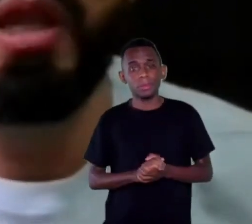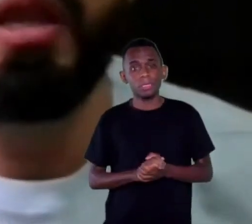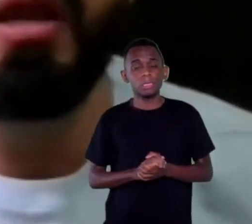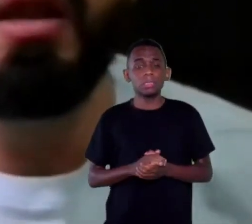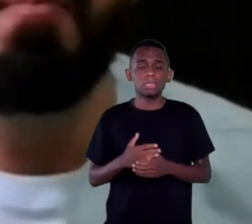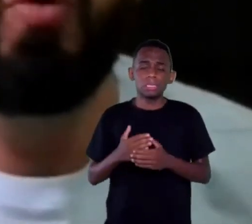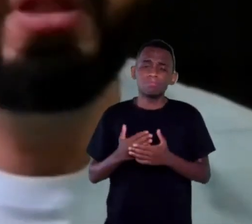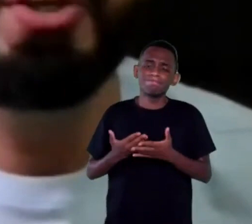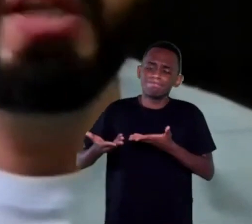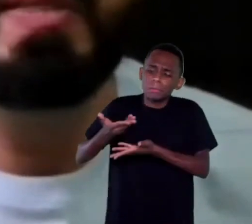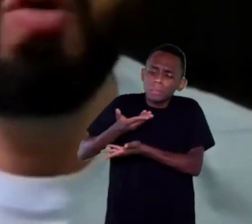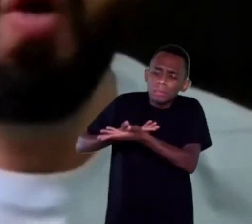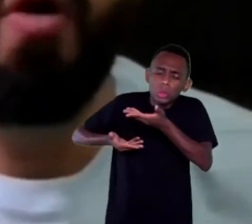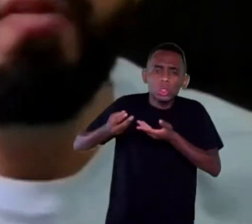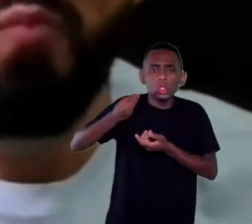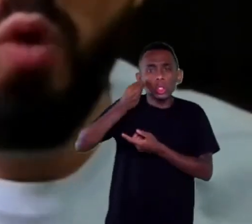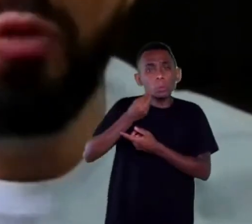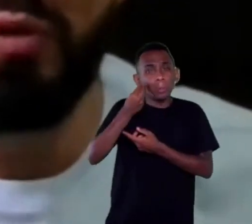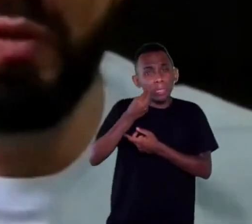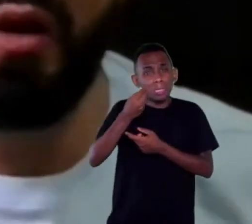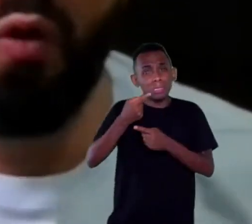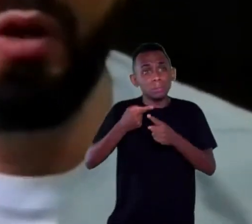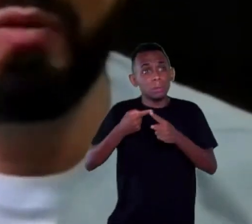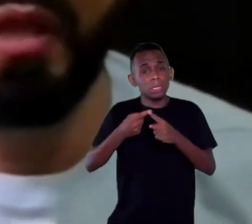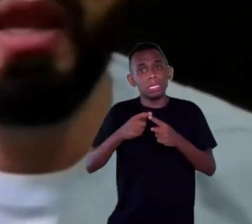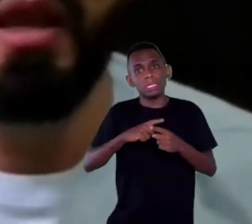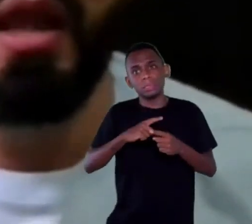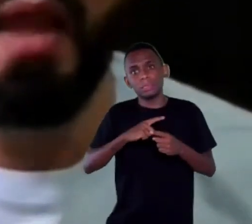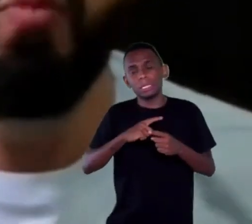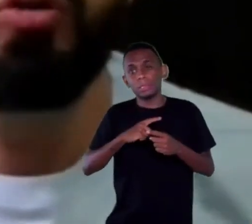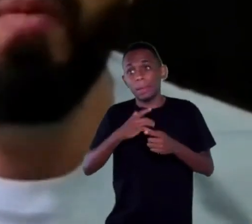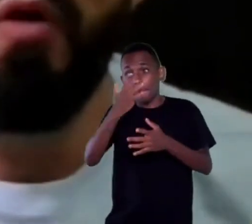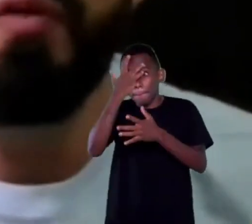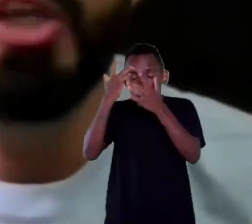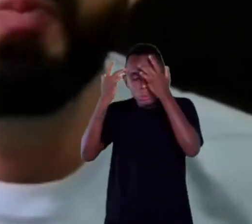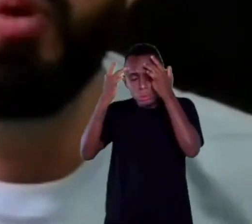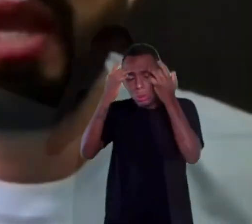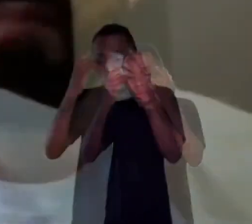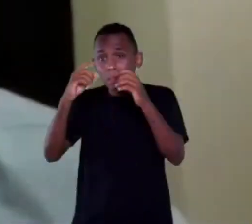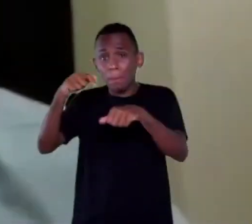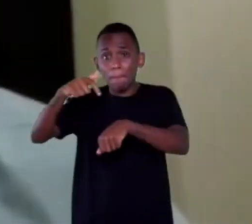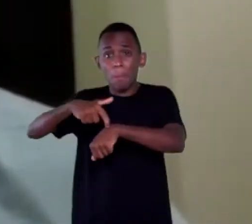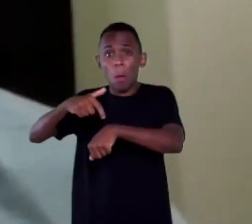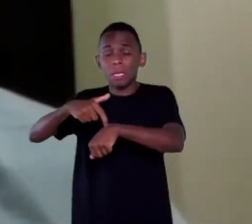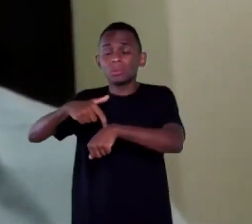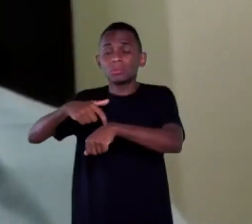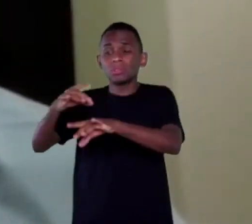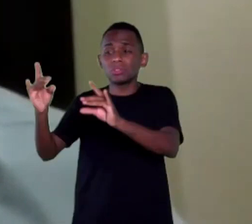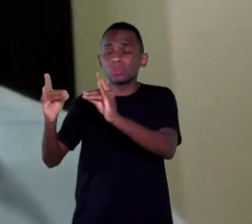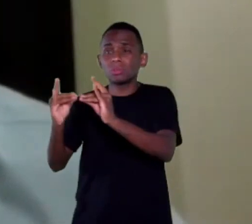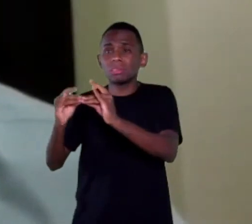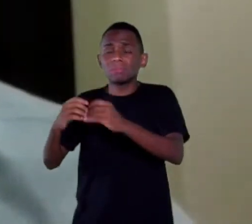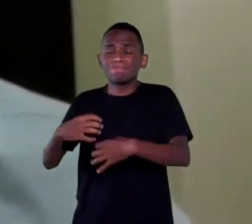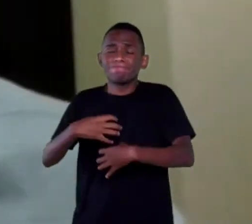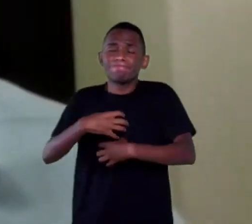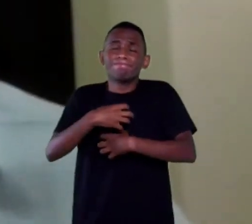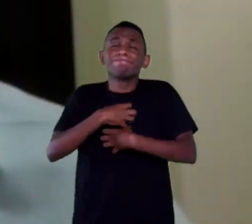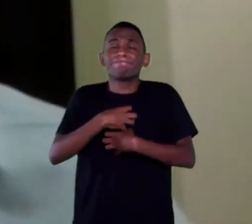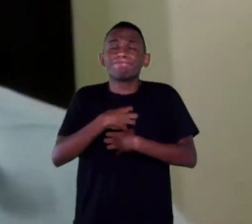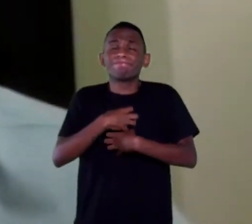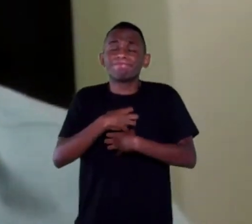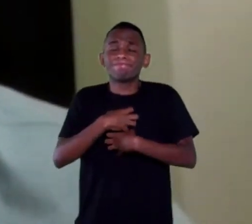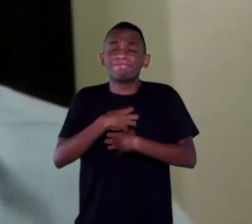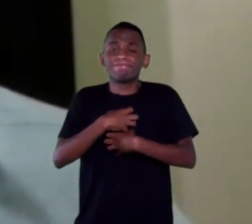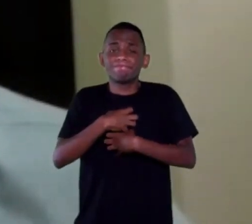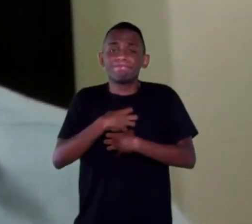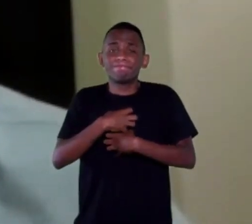convivência, porque muita gente se comove muito nos velórios, né? É muito comovente, porque é a perda de uma pessoa, um ente